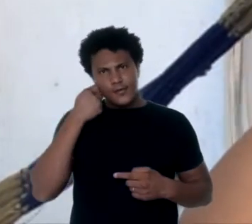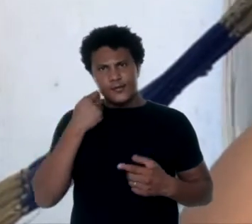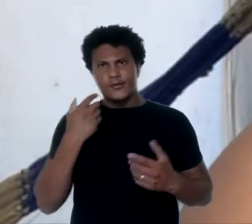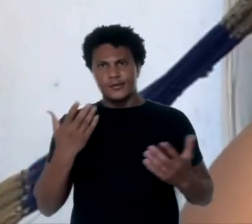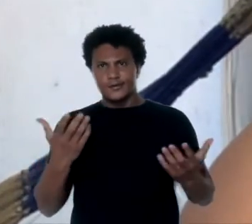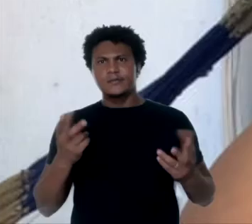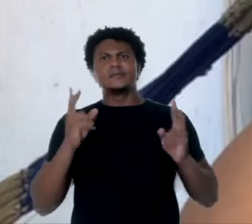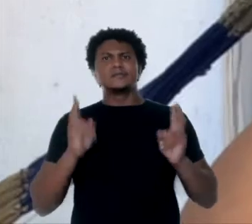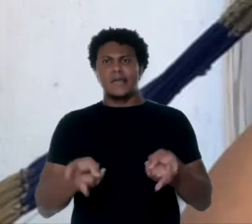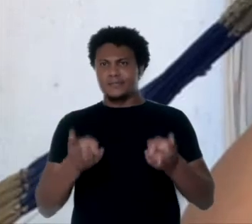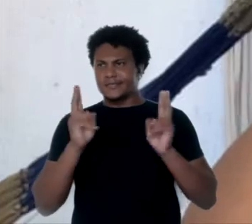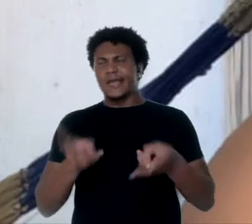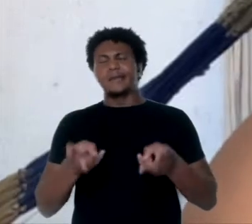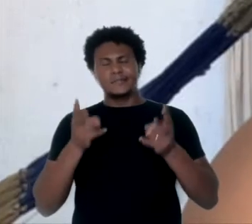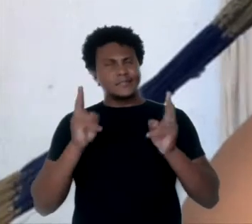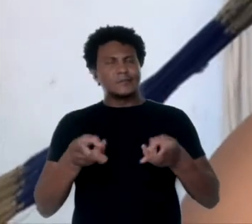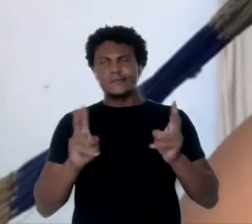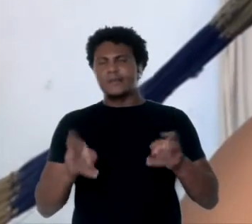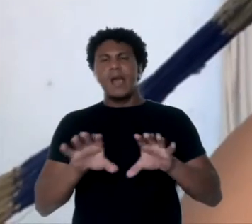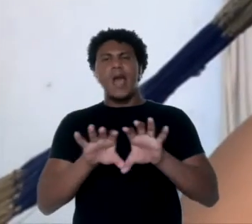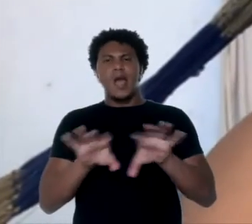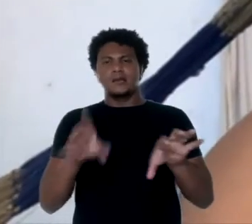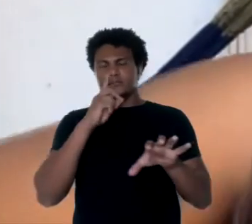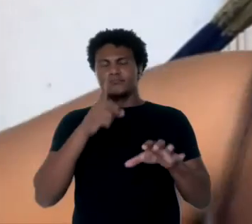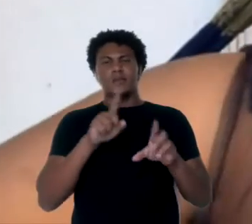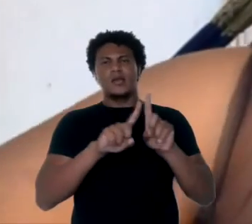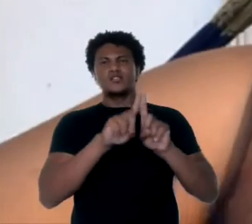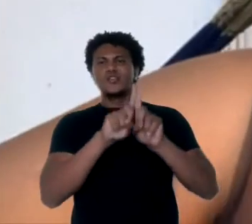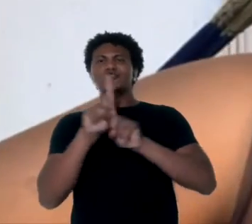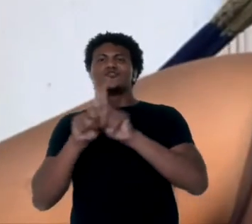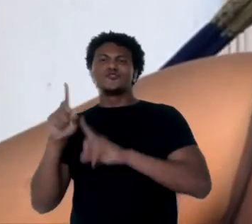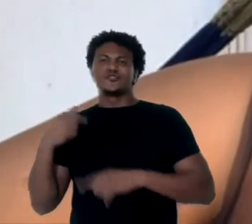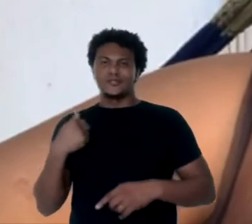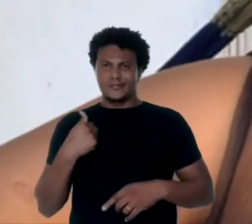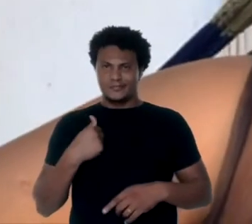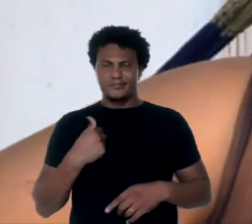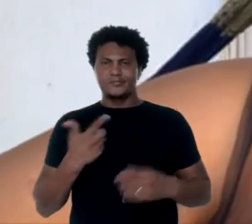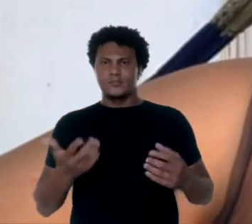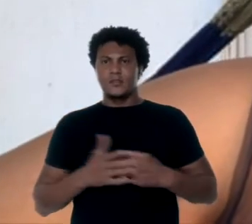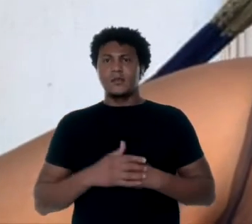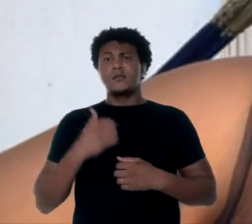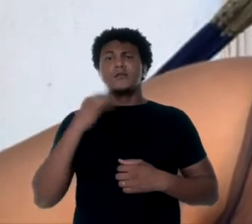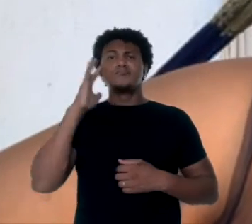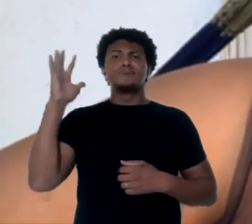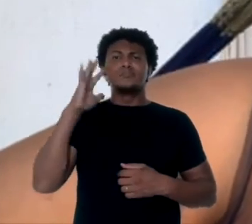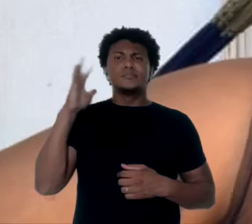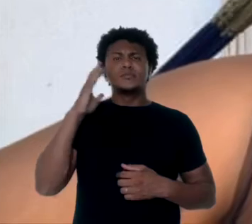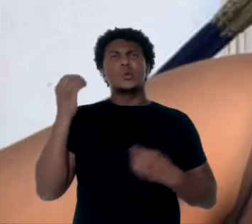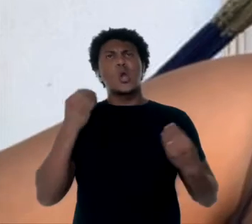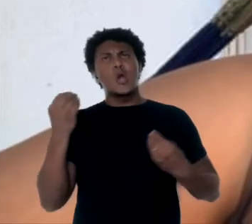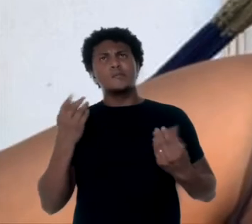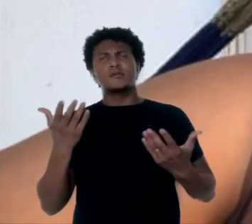negro, eu sempre vou estar nas estatísticas. E aí eu começo também a pensar